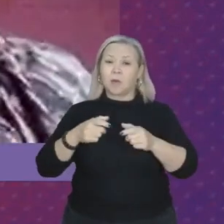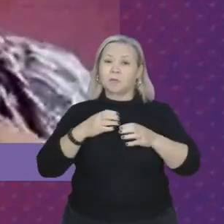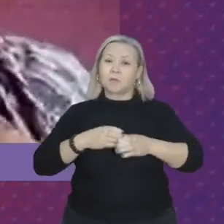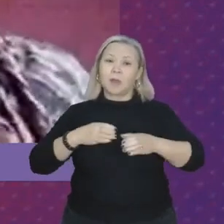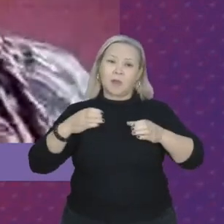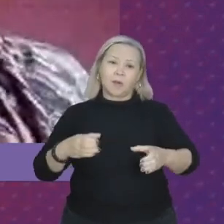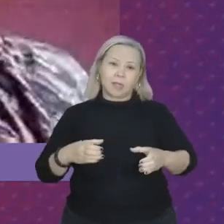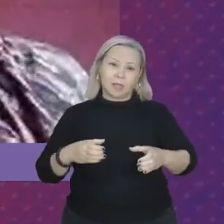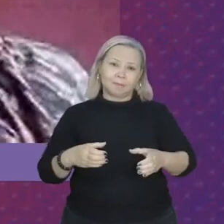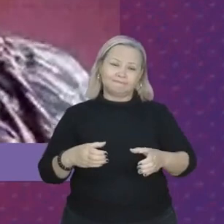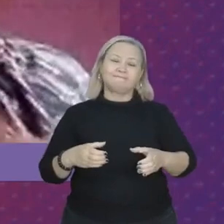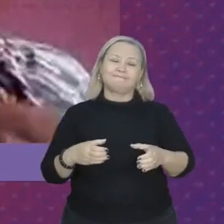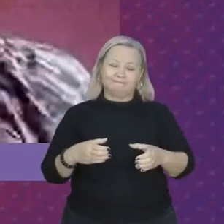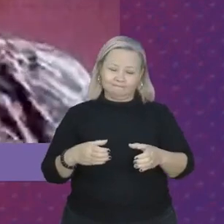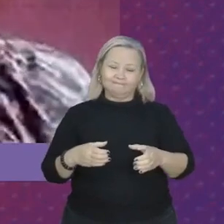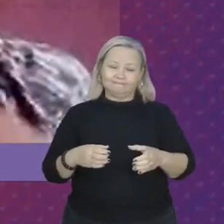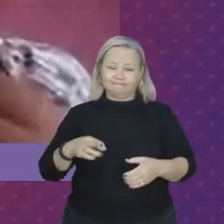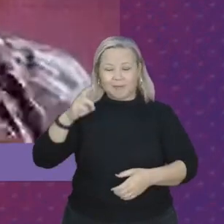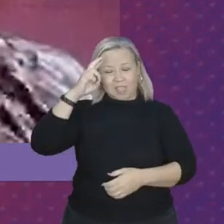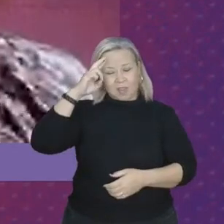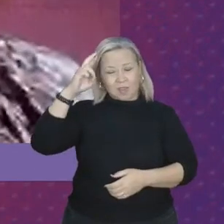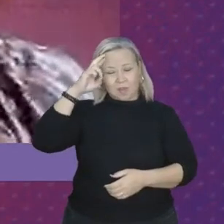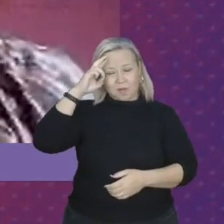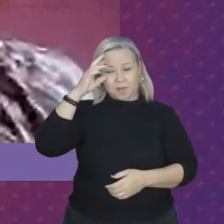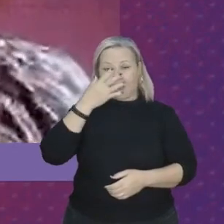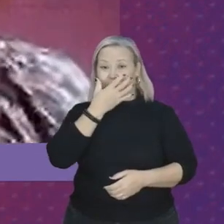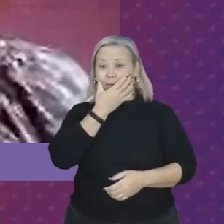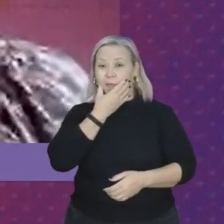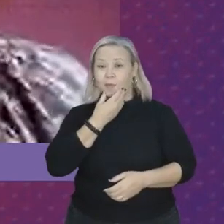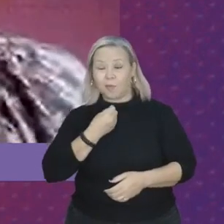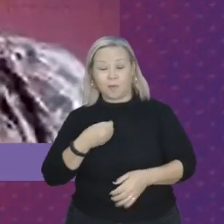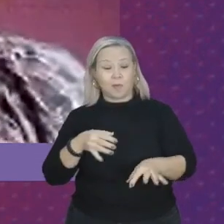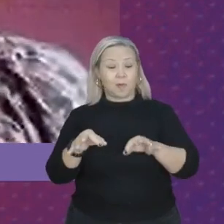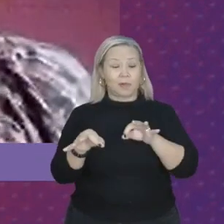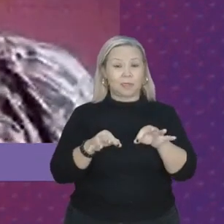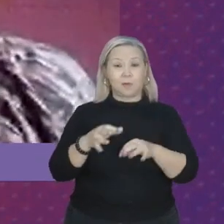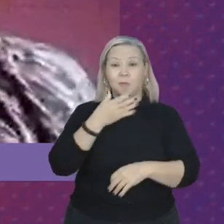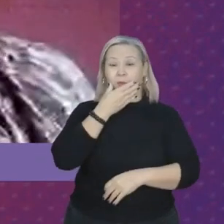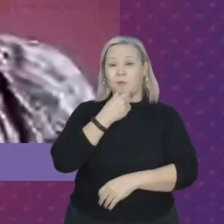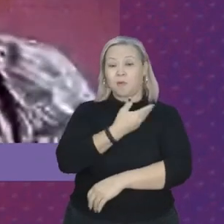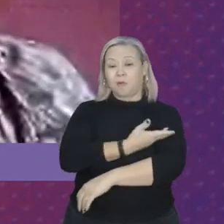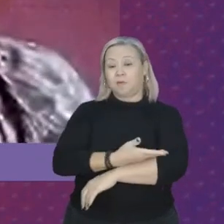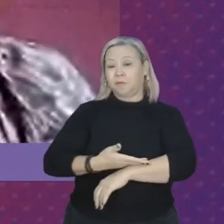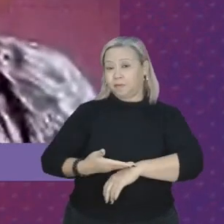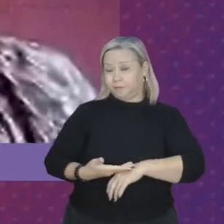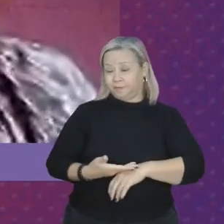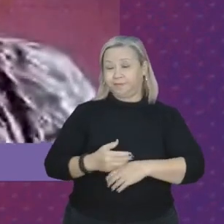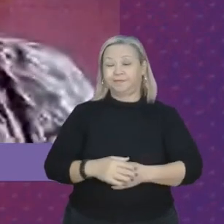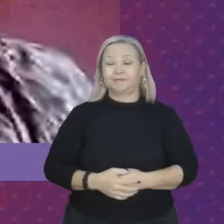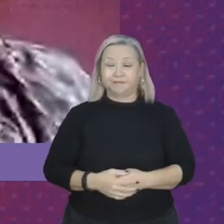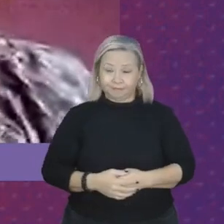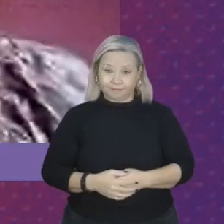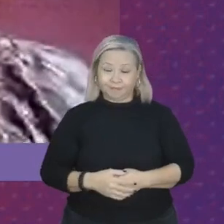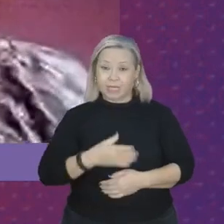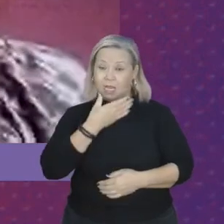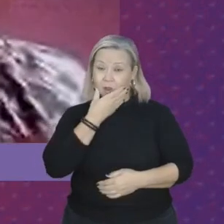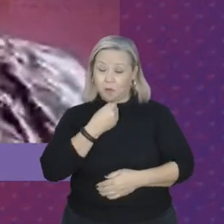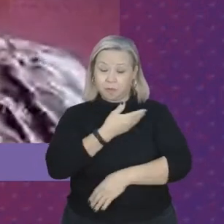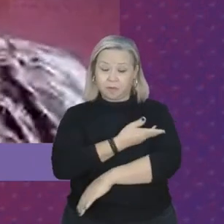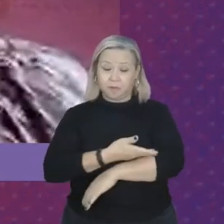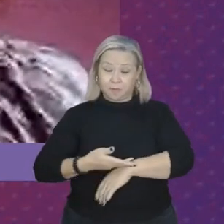majoritariamente dominados, né, organizados, enfim, por pessoas brancas e por homens,